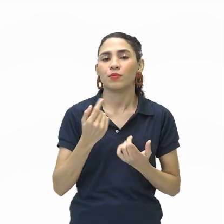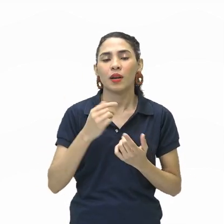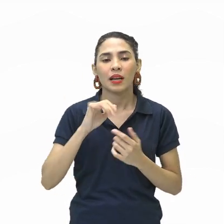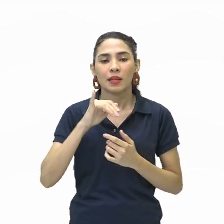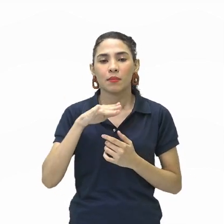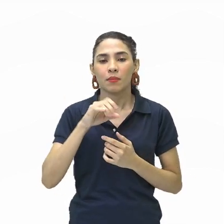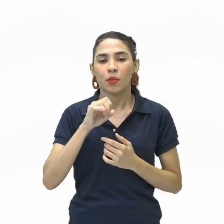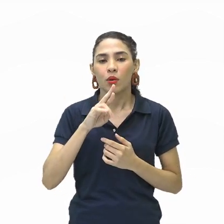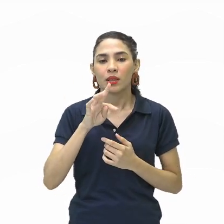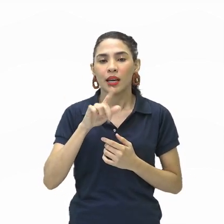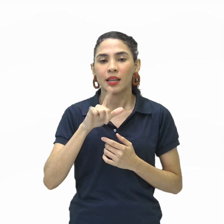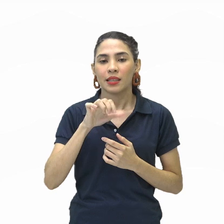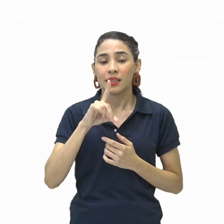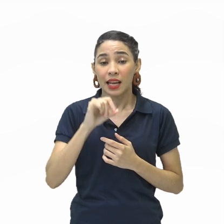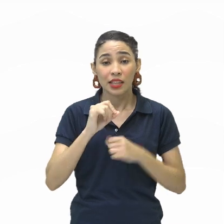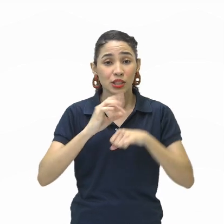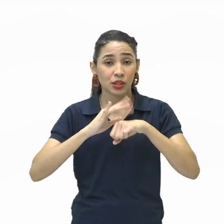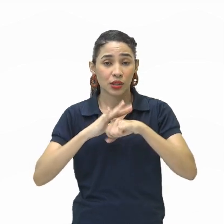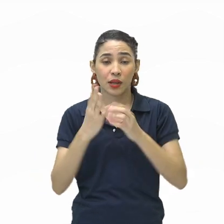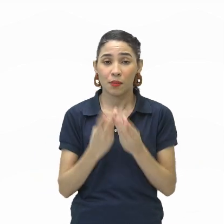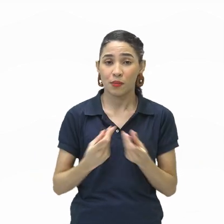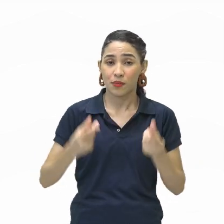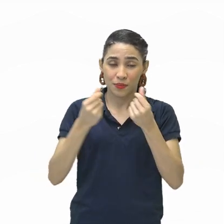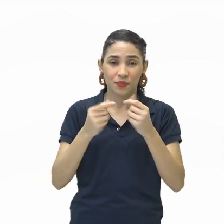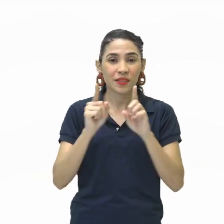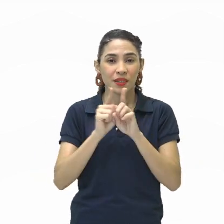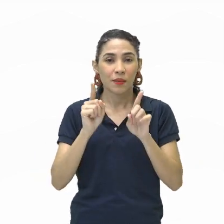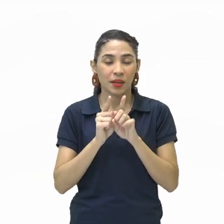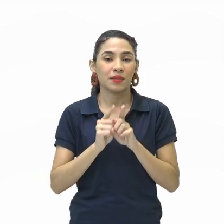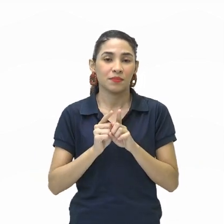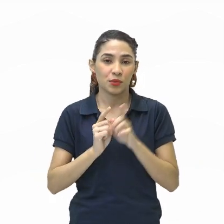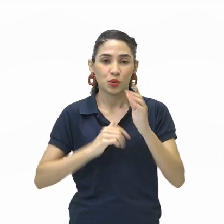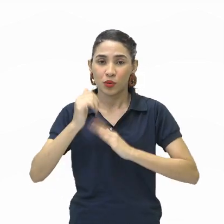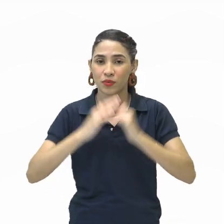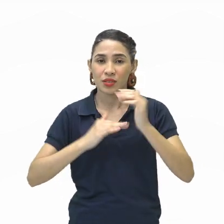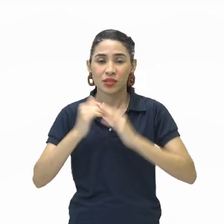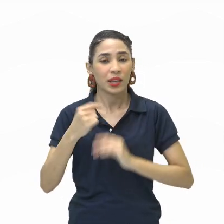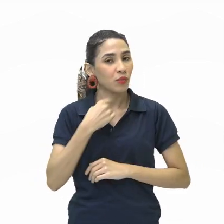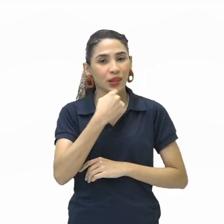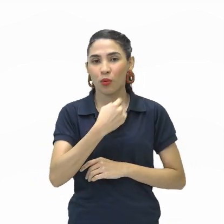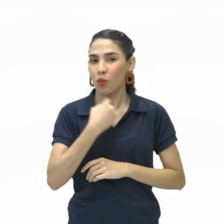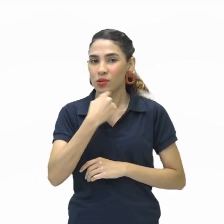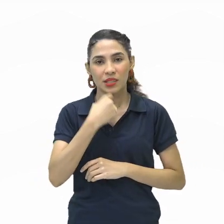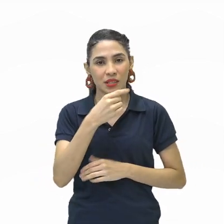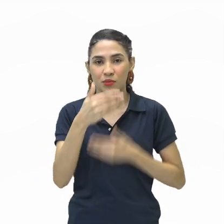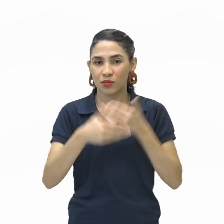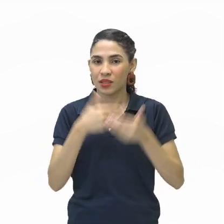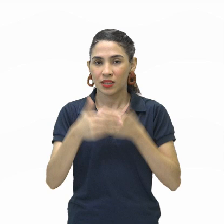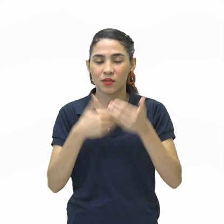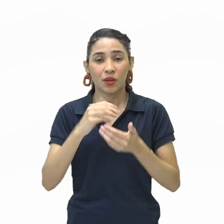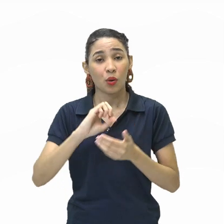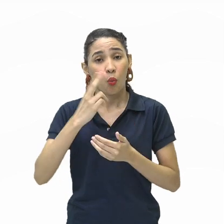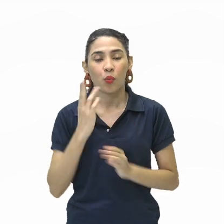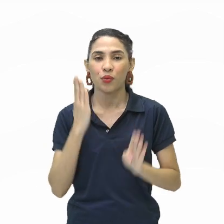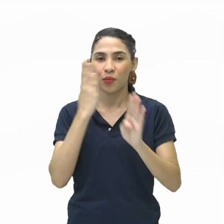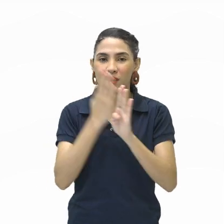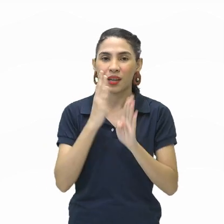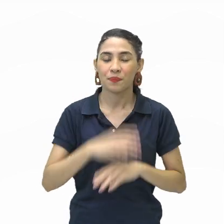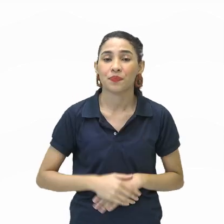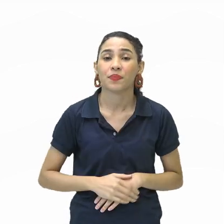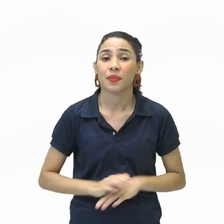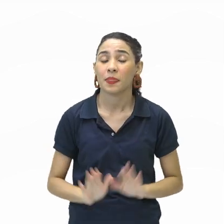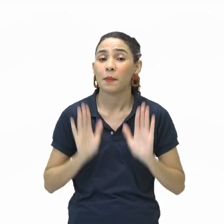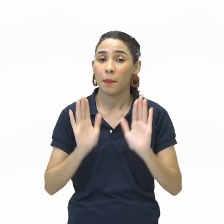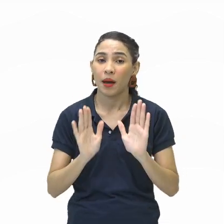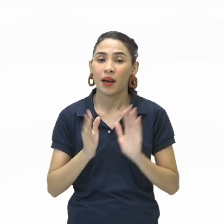os males. E a gente sabe que também foi algo que os alquimistas não conseguiram desenvolver ou encontrar, né?